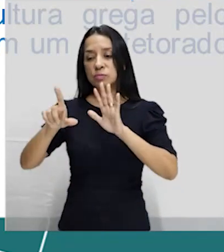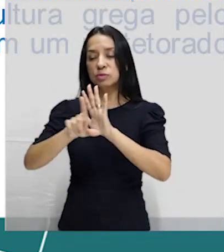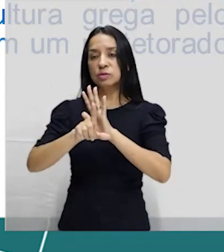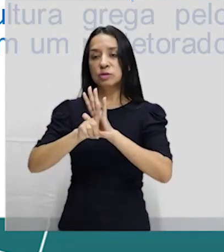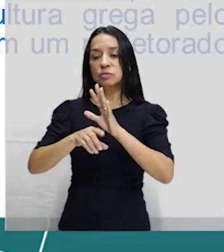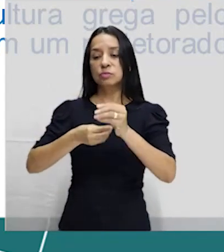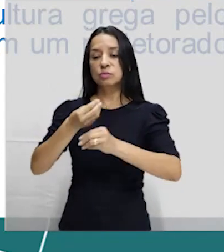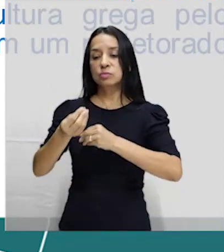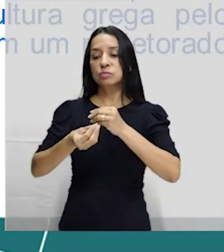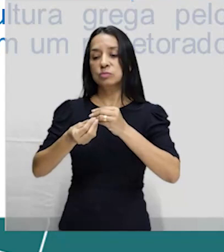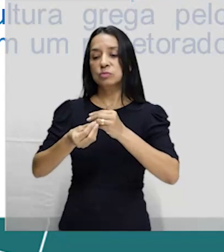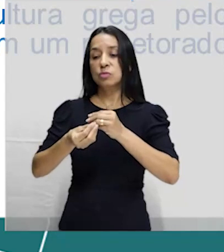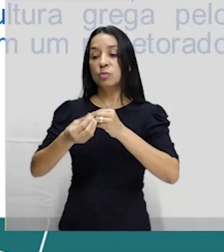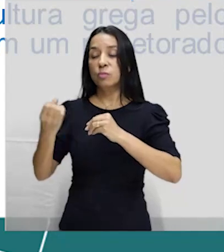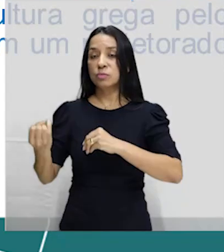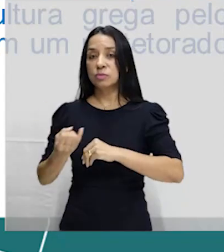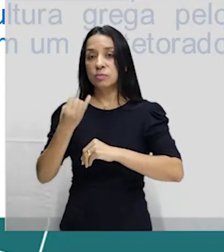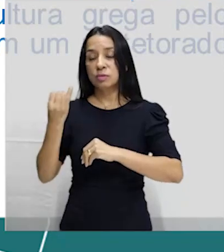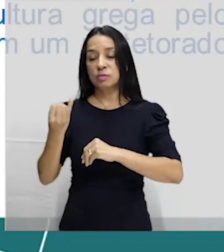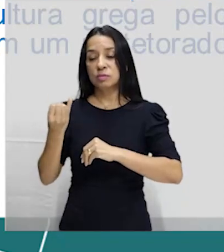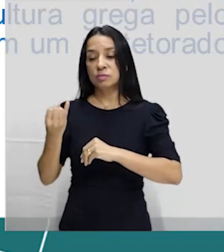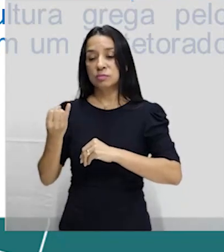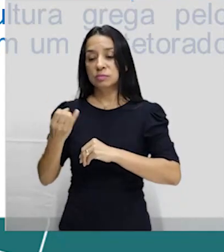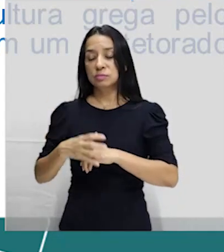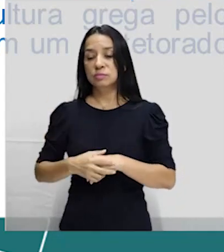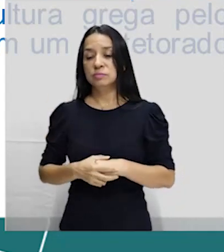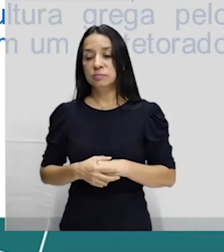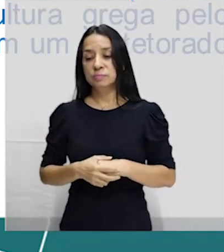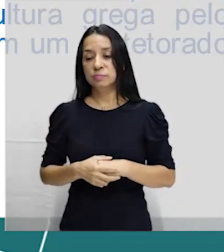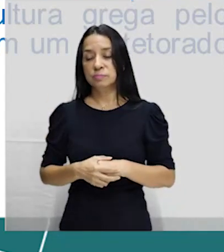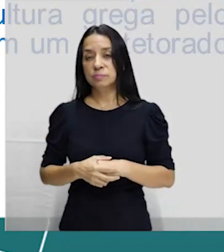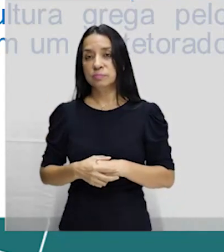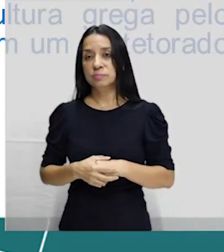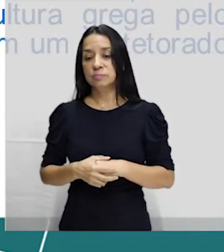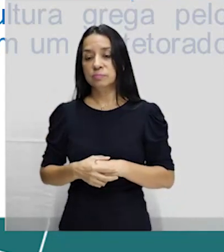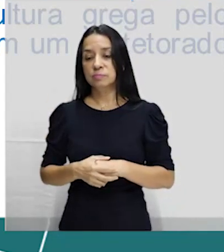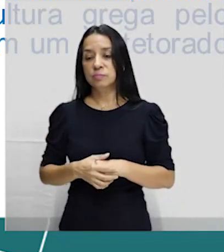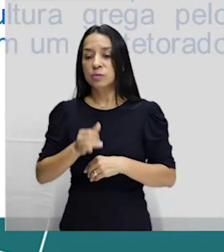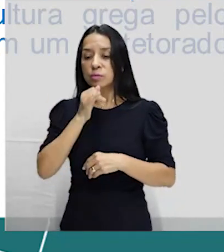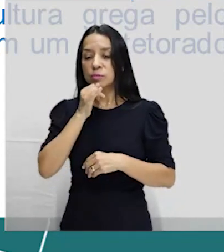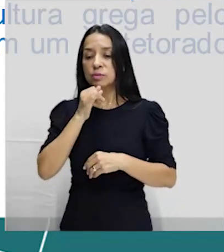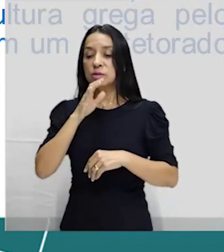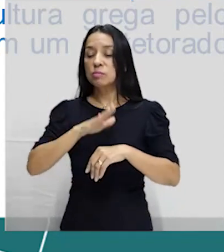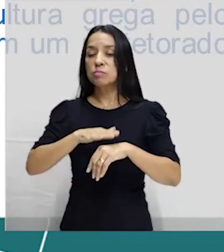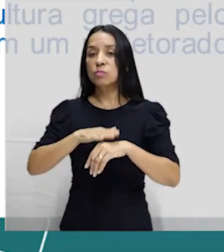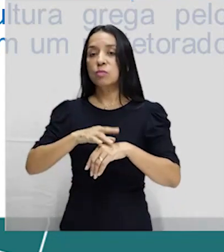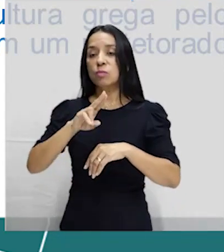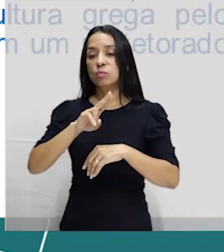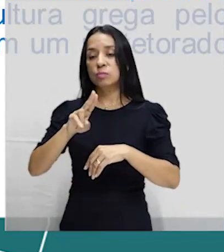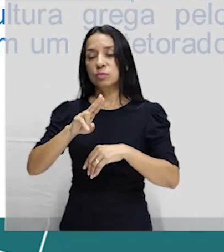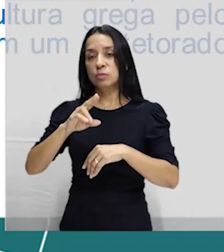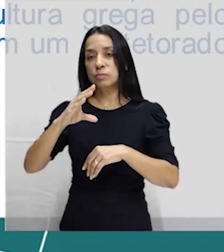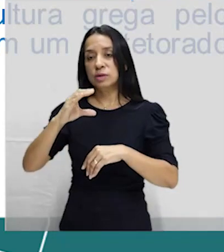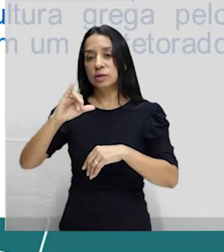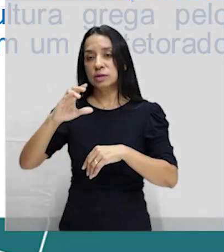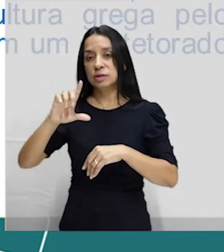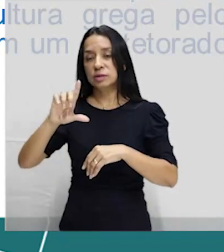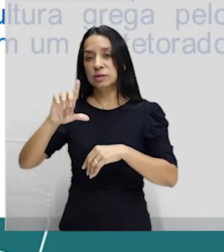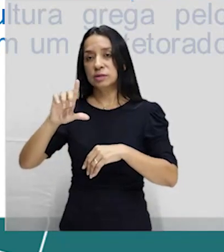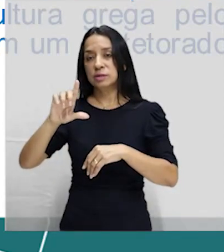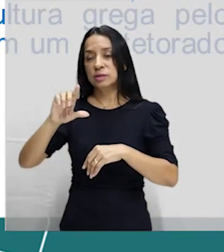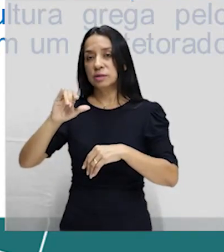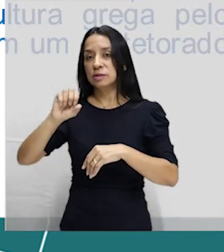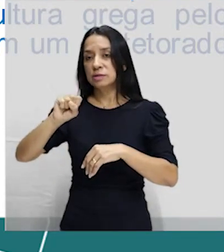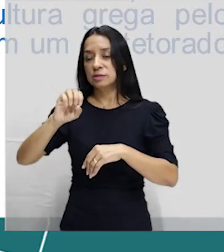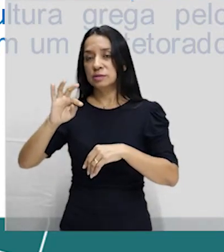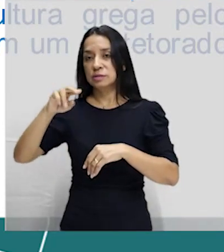por dívida, como Clístenes, que vai instituir a democracia e a prática de